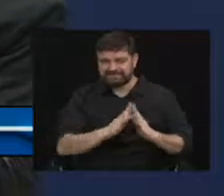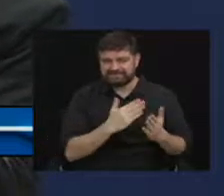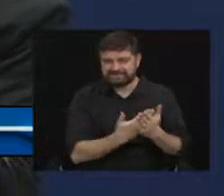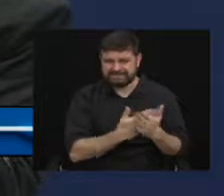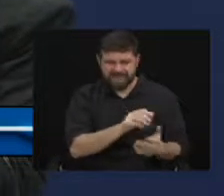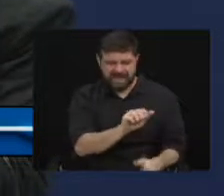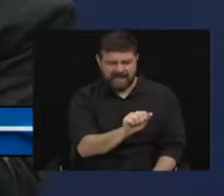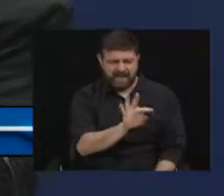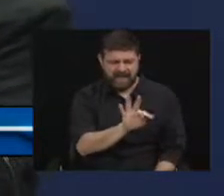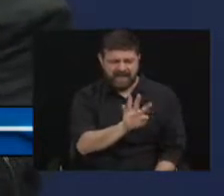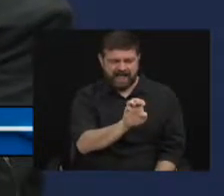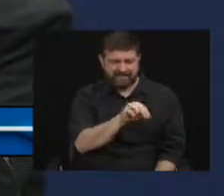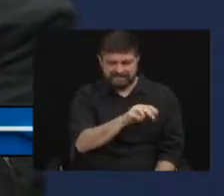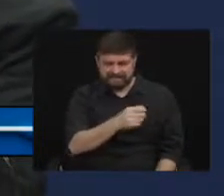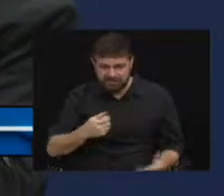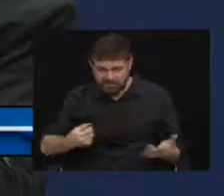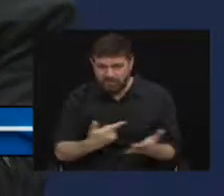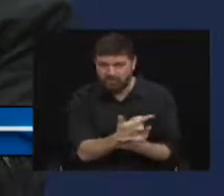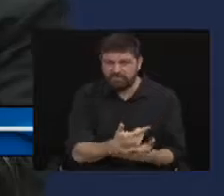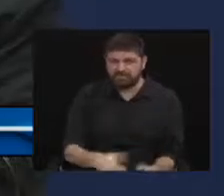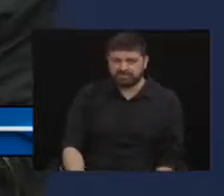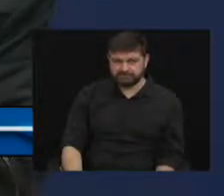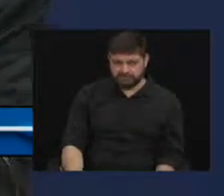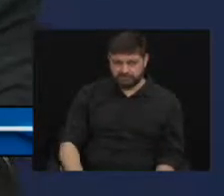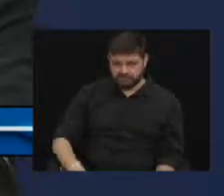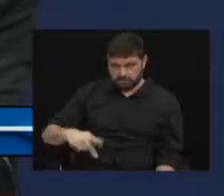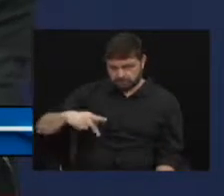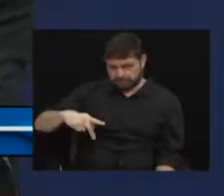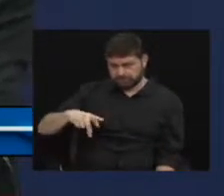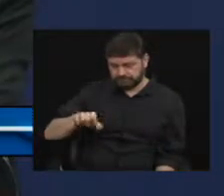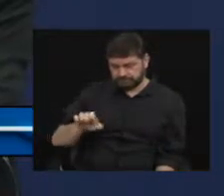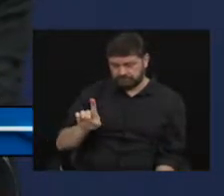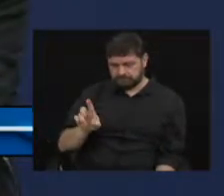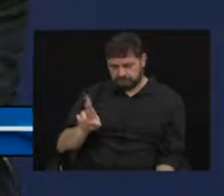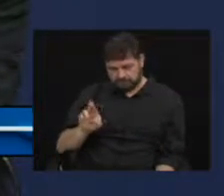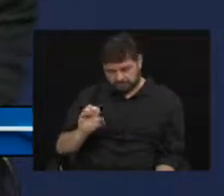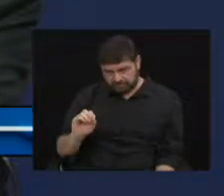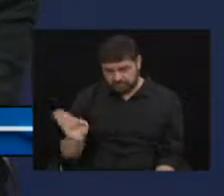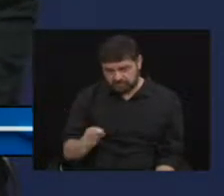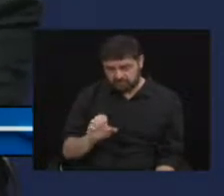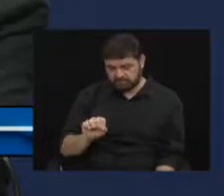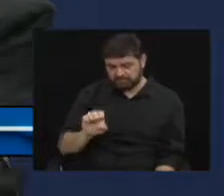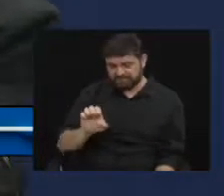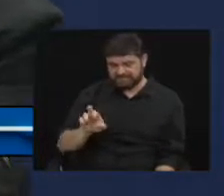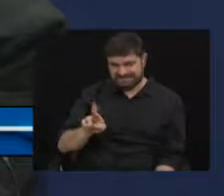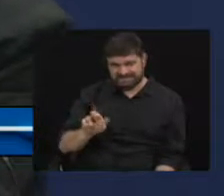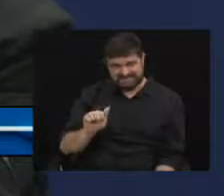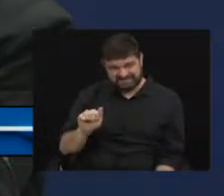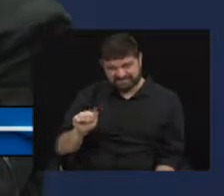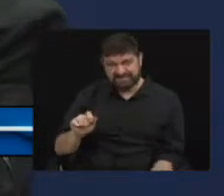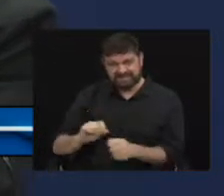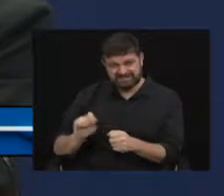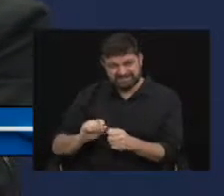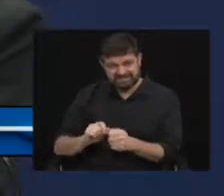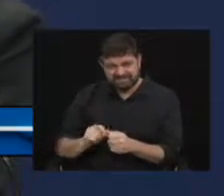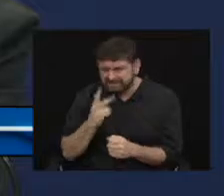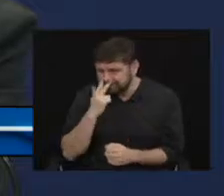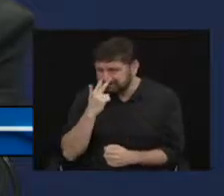e Agronomia, em 2009, por cerca de 4 milhões. Em